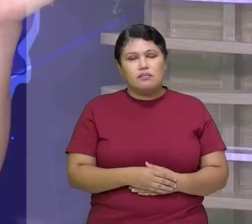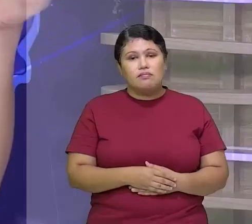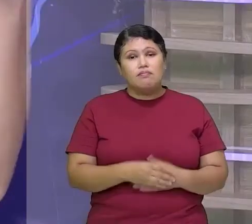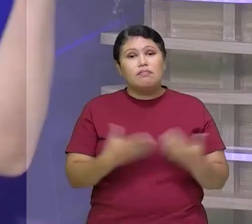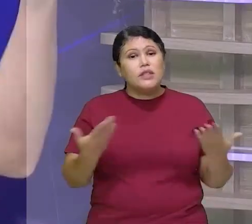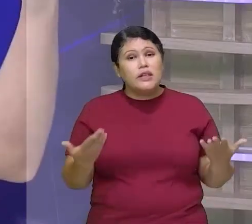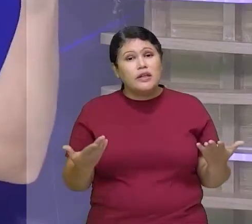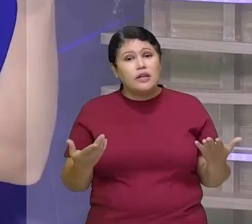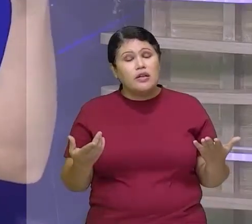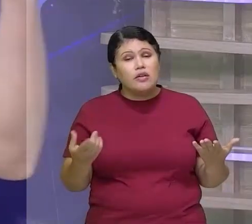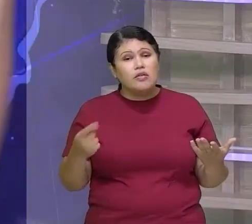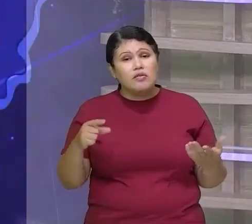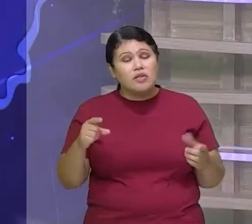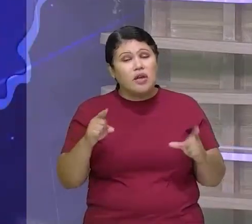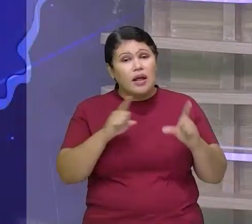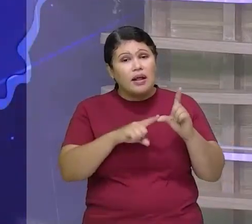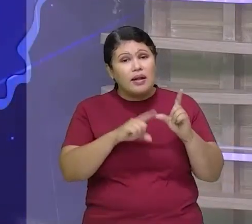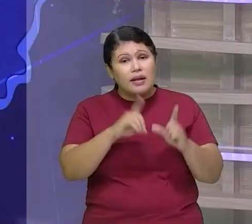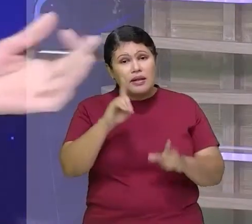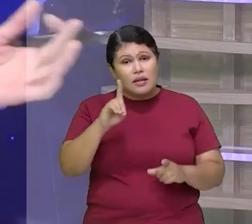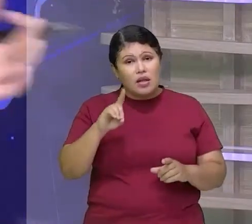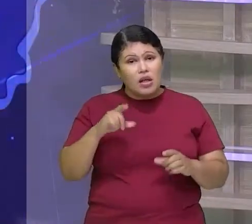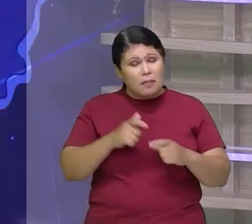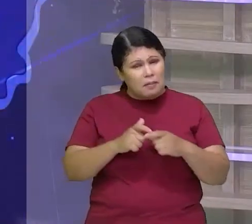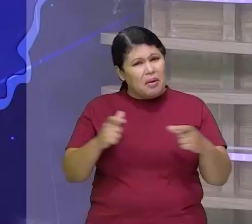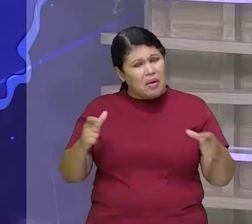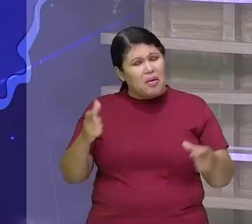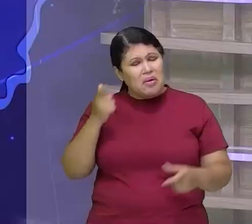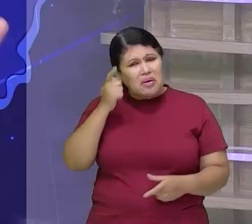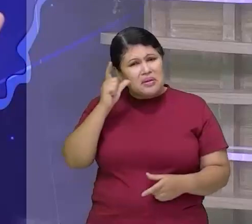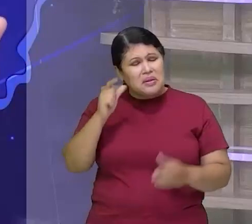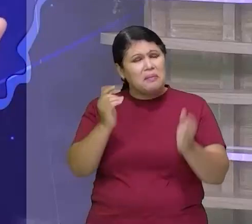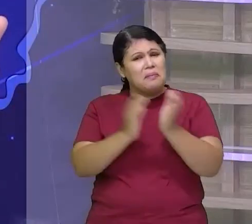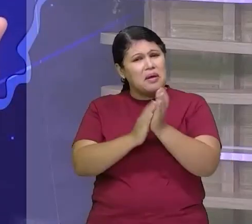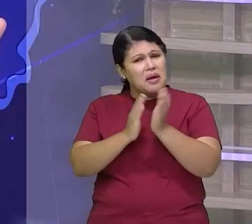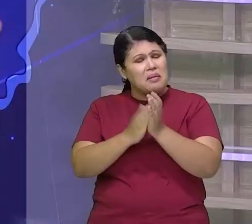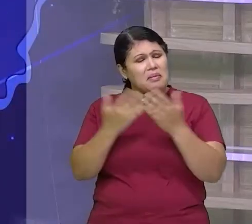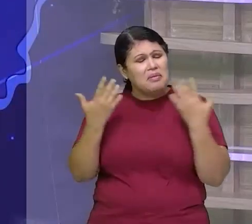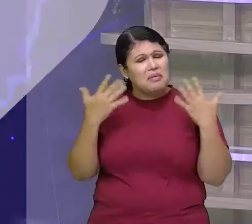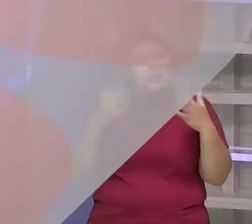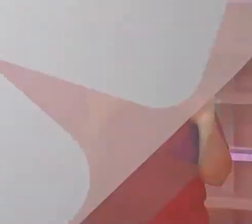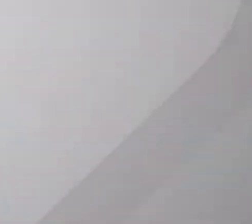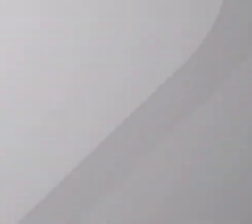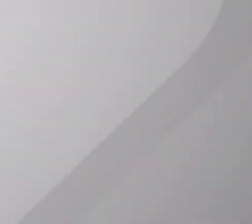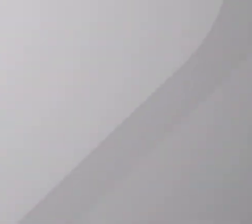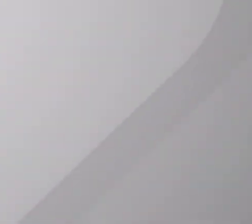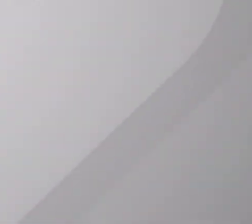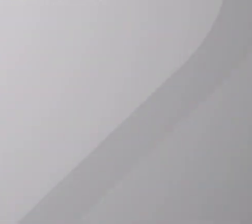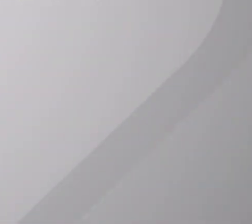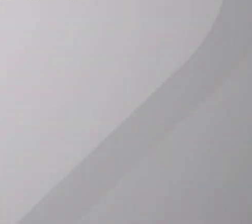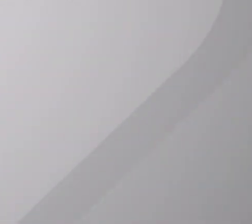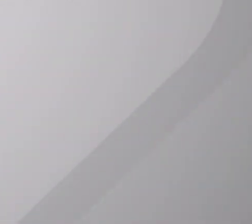E aí, deu a letra D. A maioria acertou, com certeza. Parabéns a todos vocês.